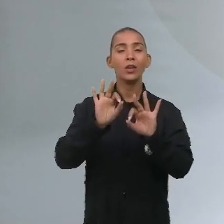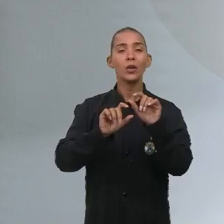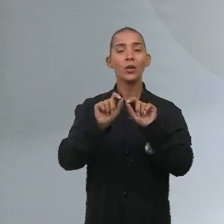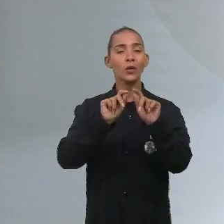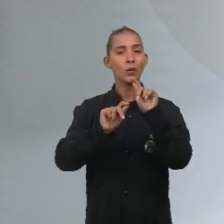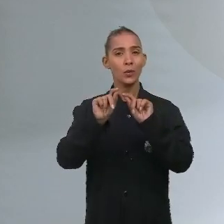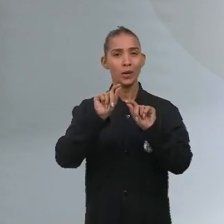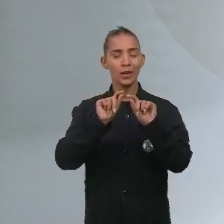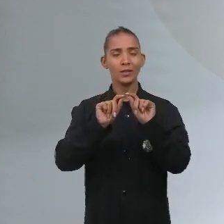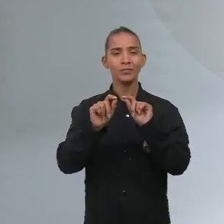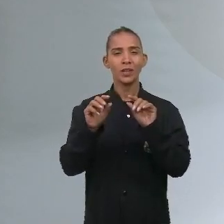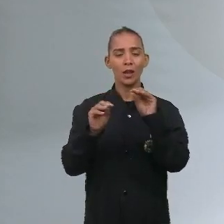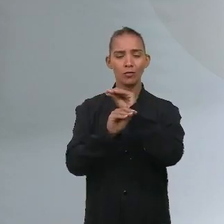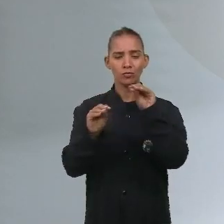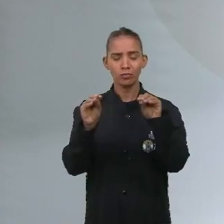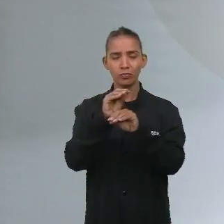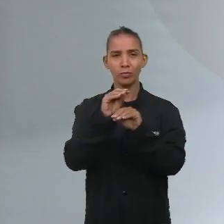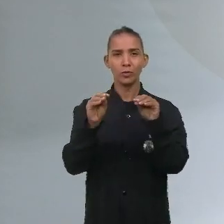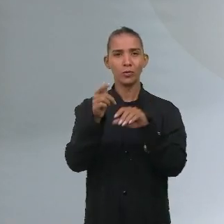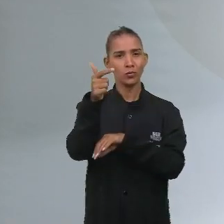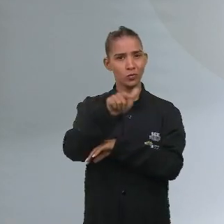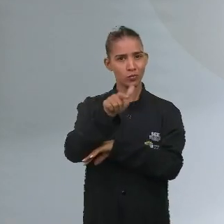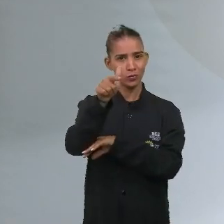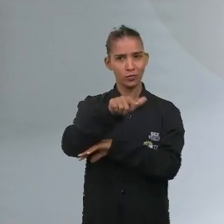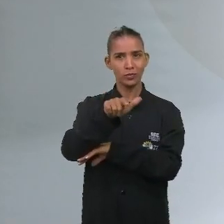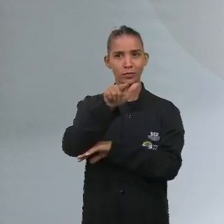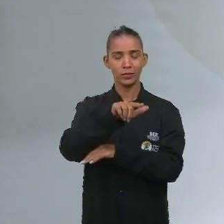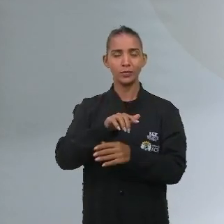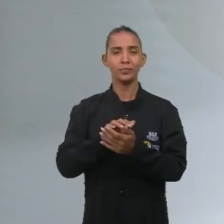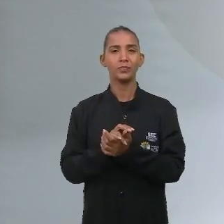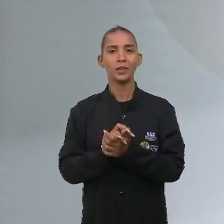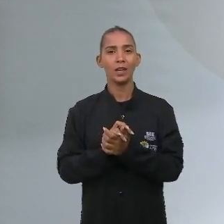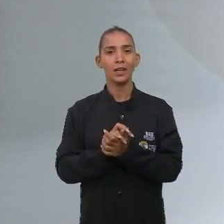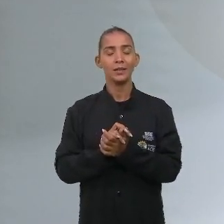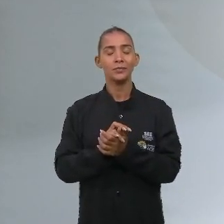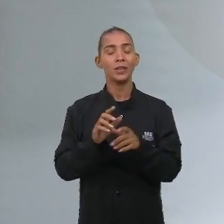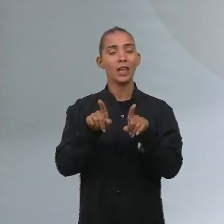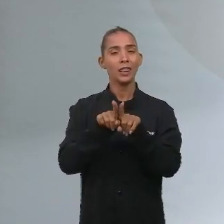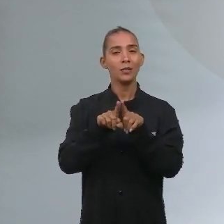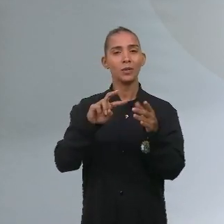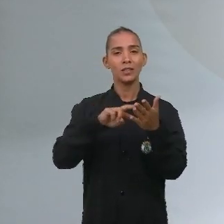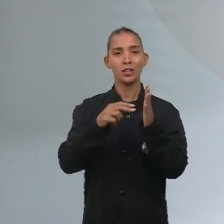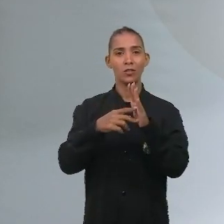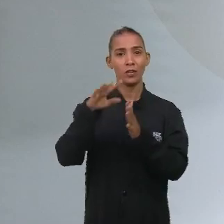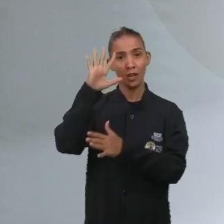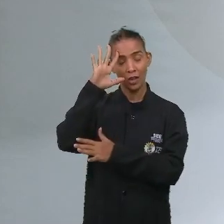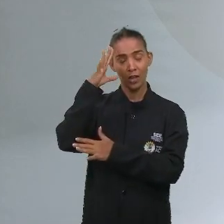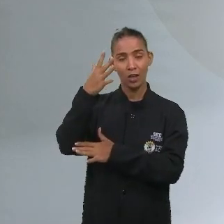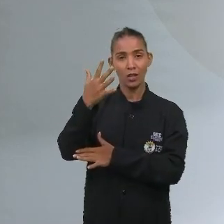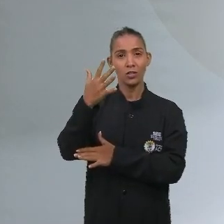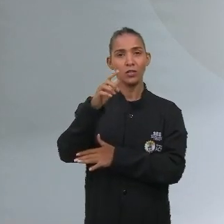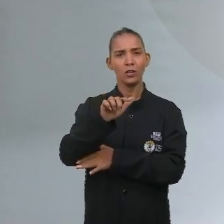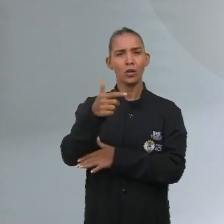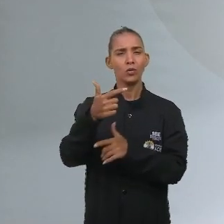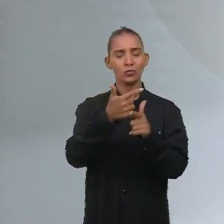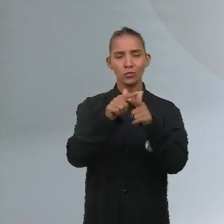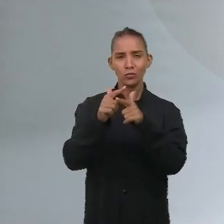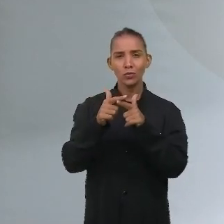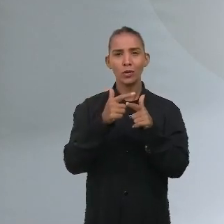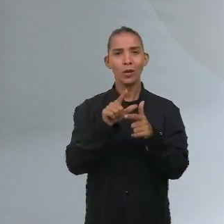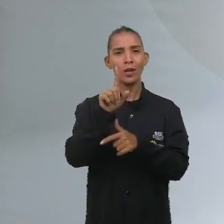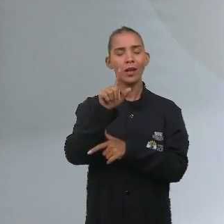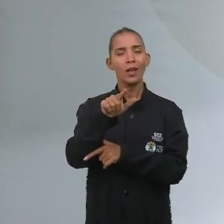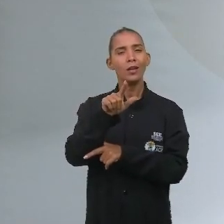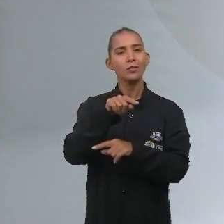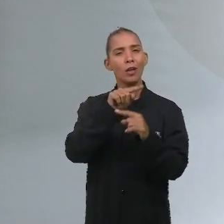Então, em outras palavras, resolver uma combinação completa é algo que equivale, de certo modo,